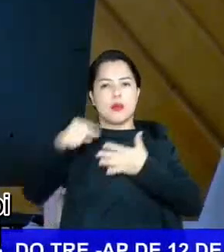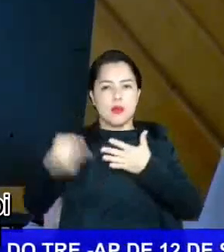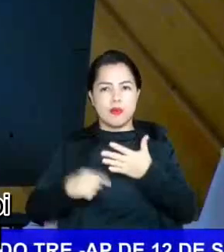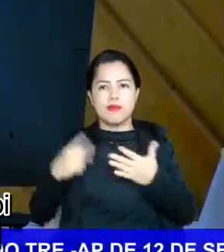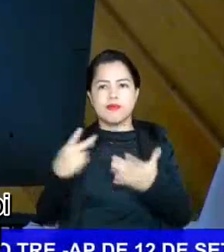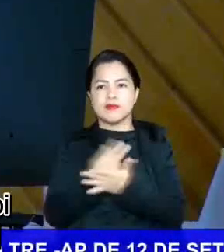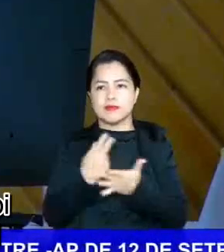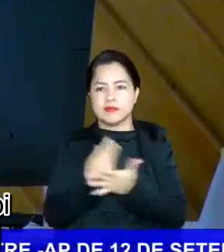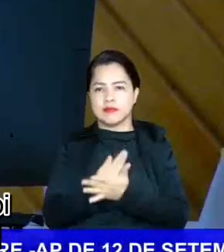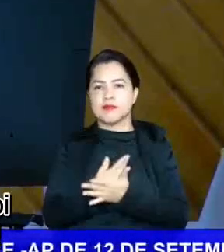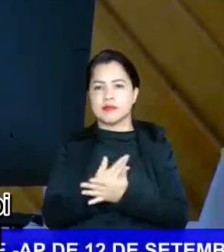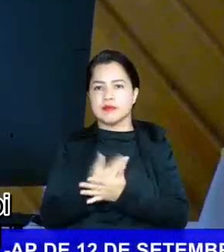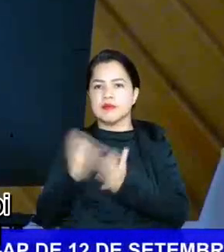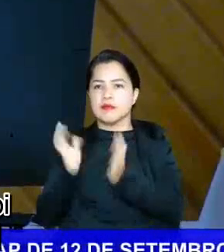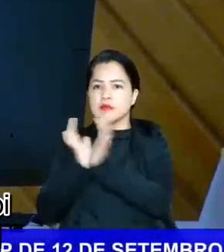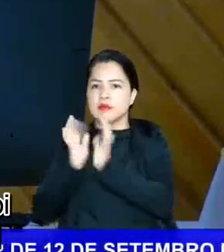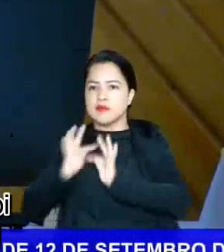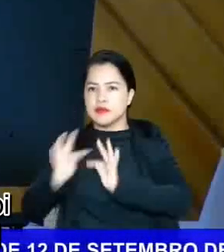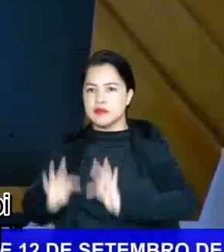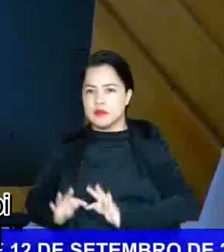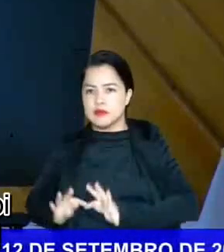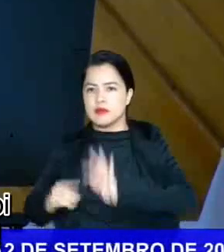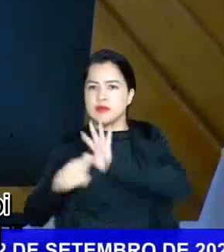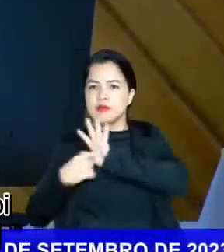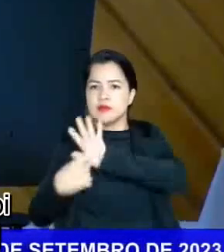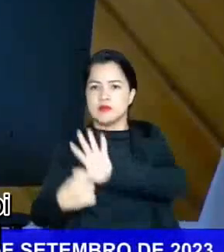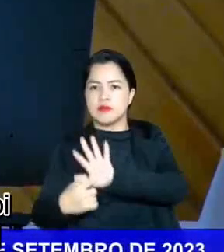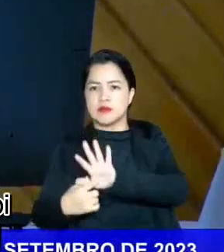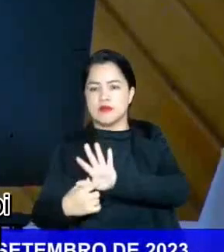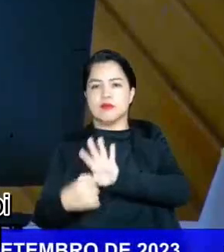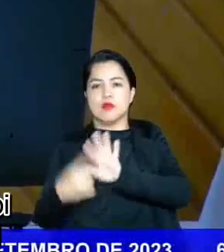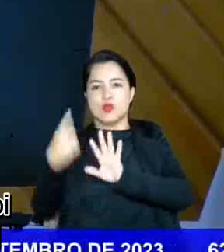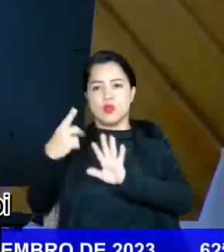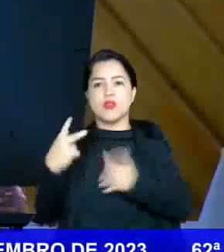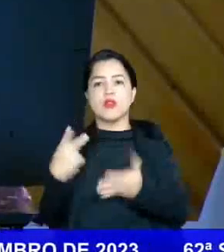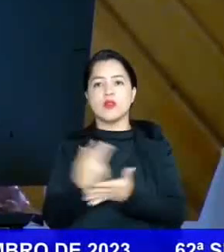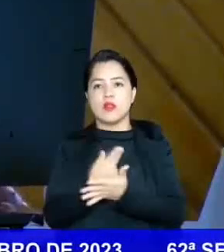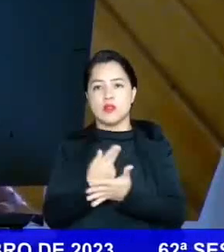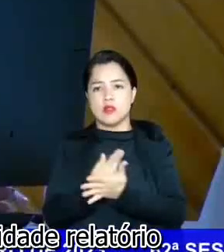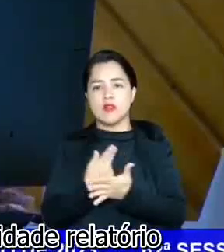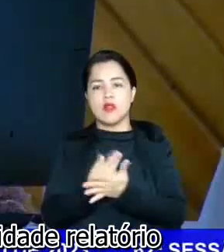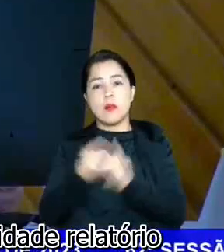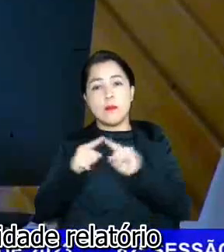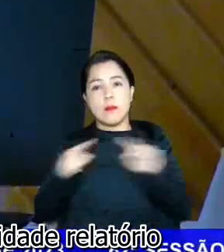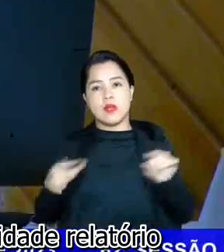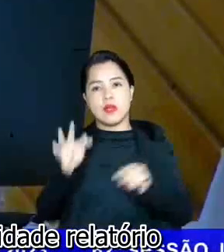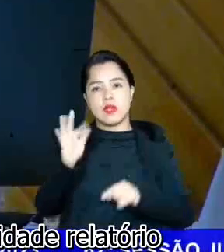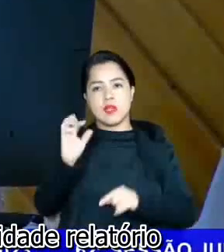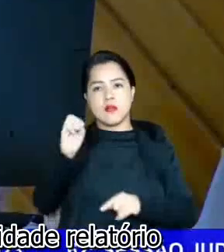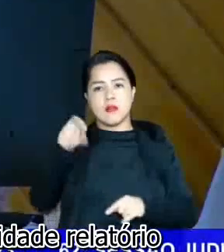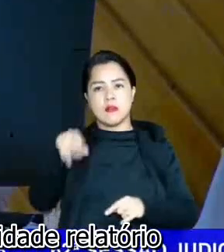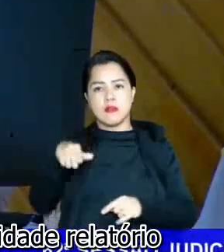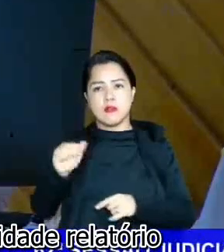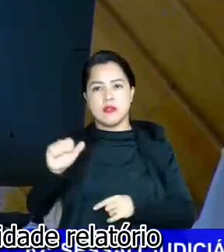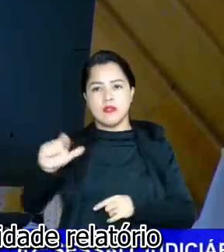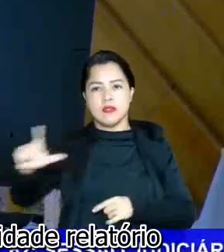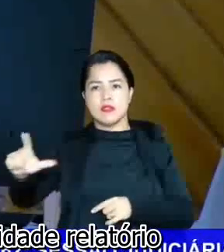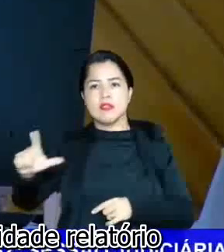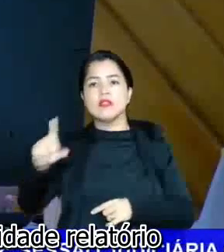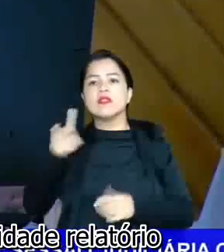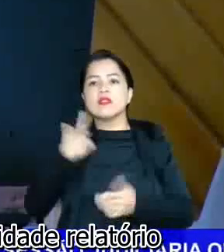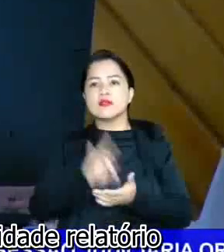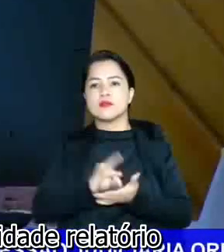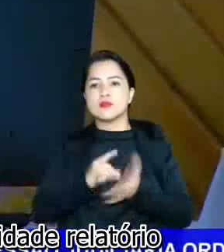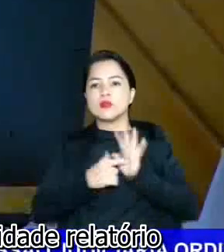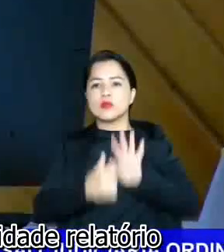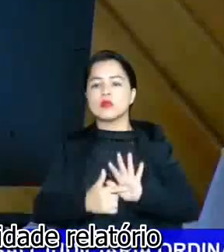A do órgão técnico, a irregularidade que foi apontada, ela é uma falha formal, porque ela se consubstancia justamente